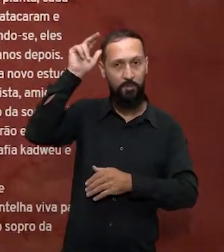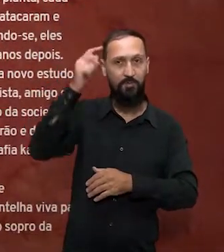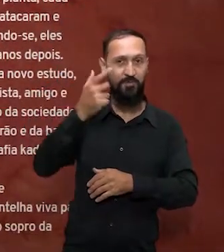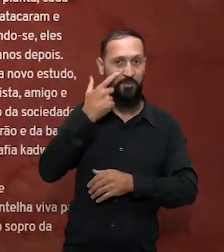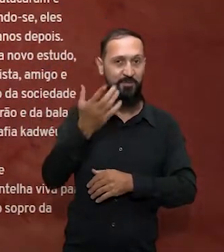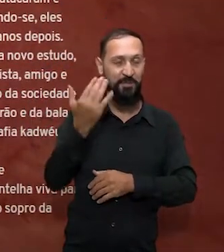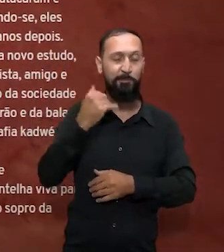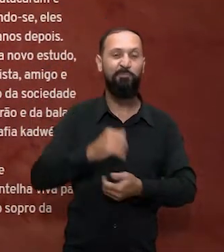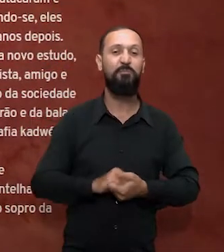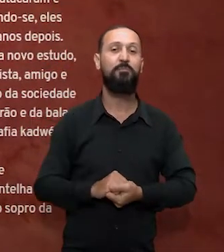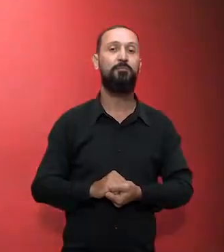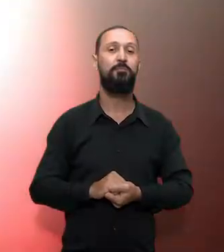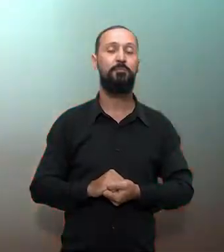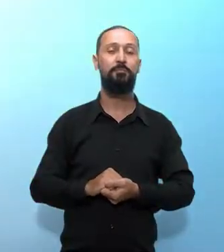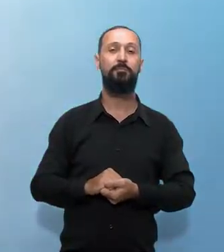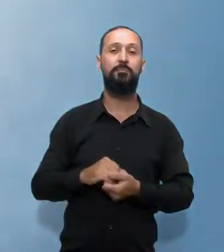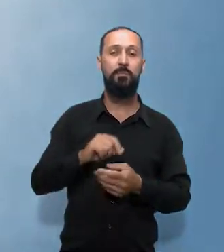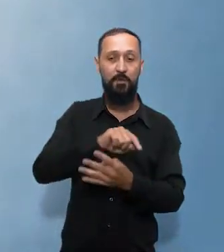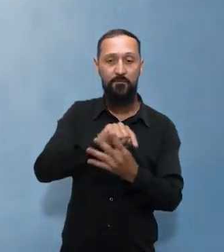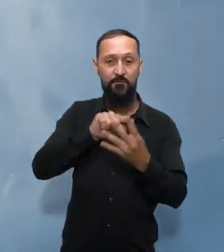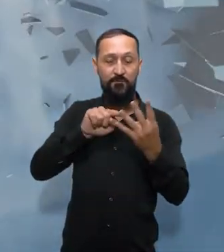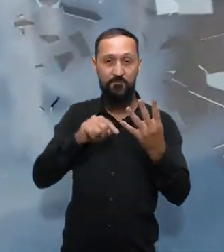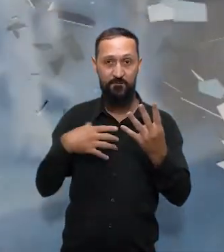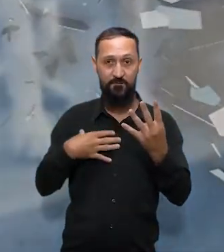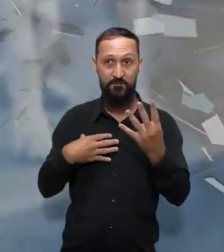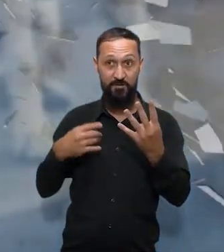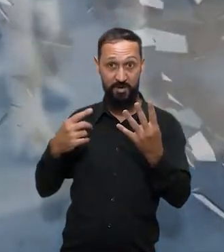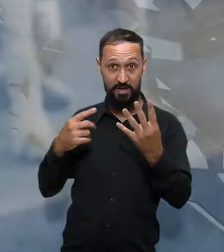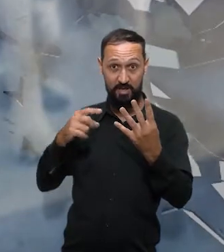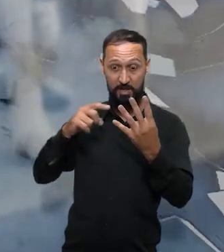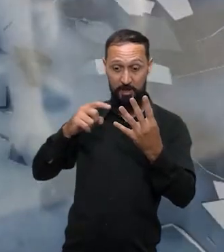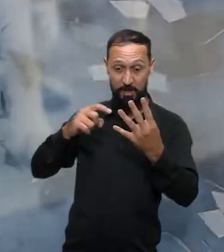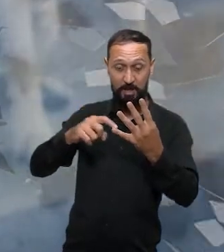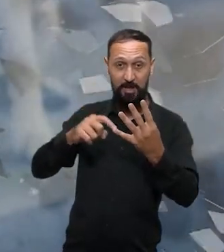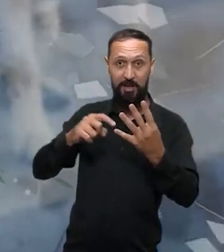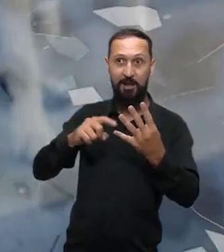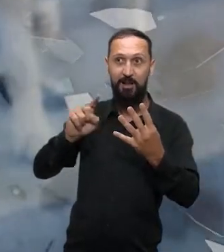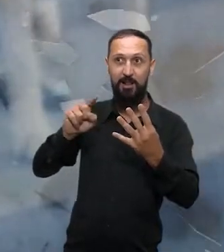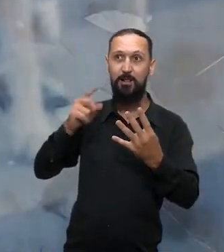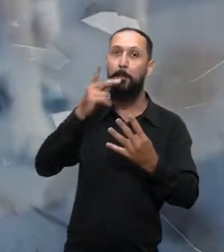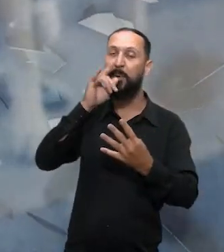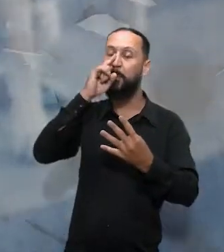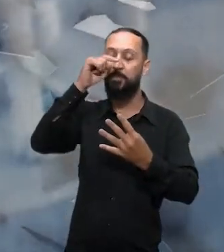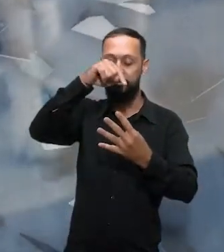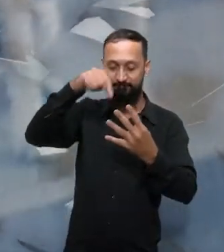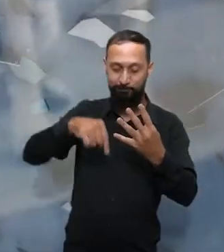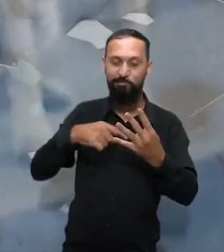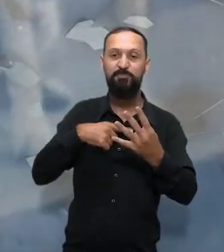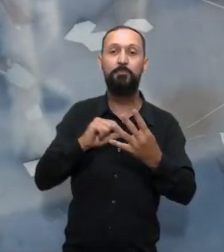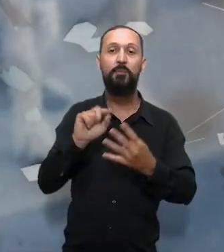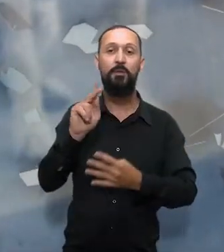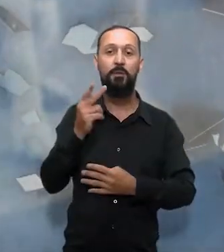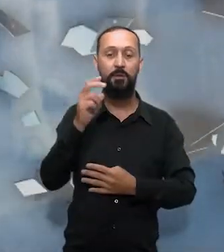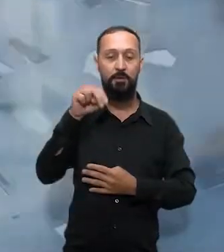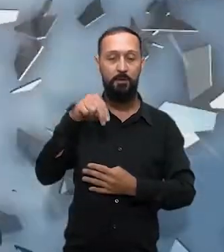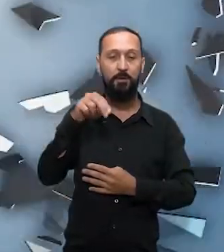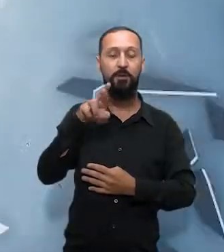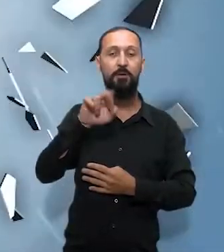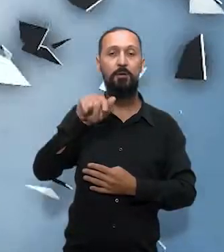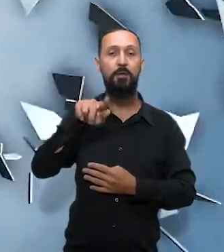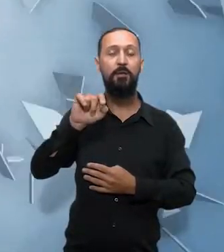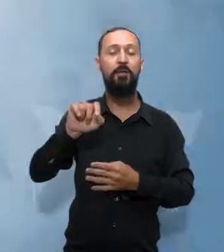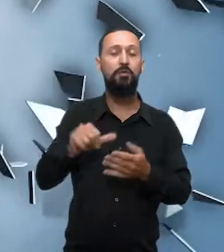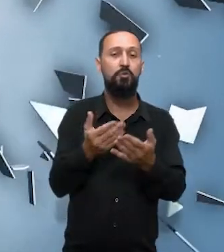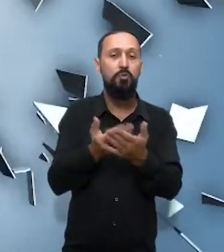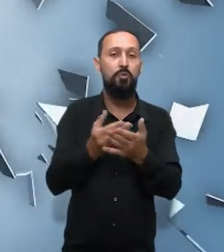guaicuru. Confira! Caçula de 4 filhos, de Roberto e Glória de Melo Spengler, Henrique Spengler